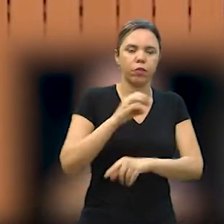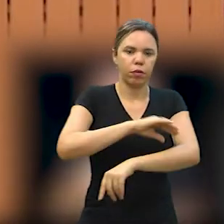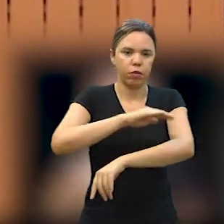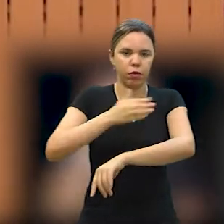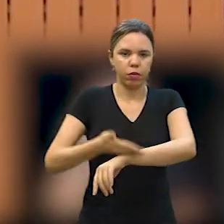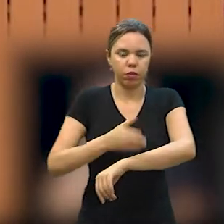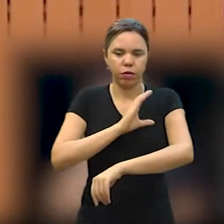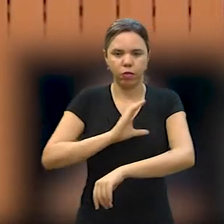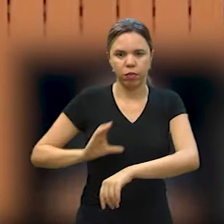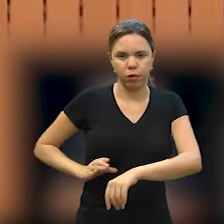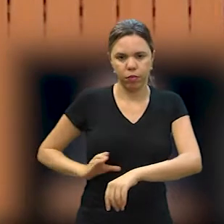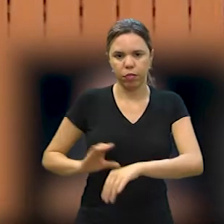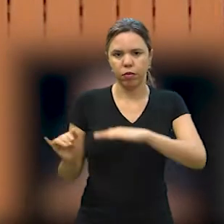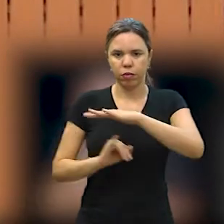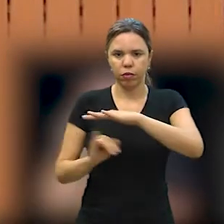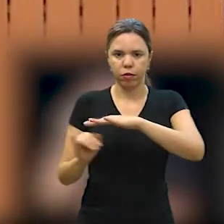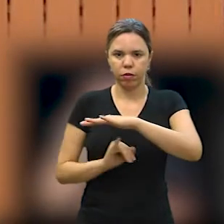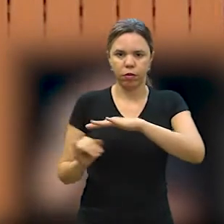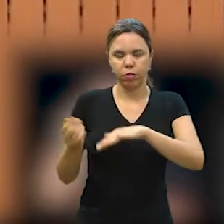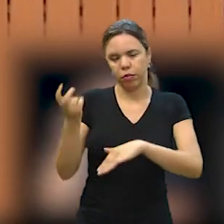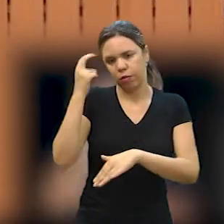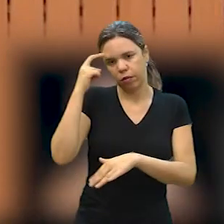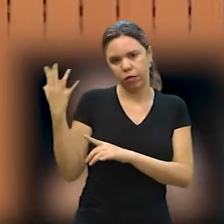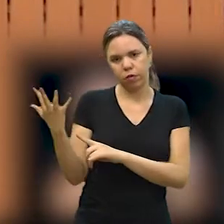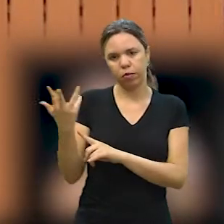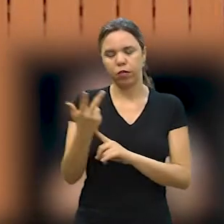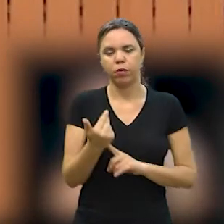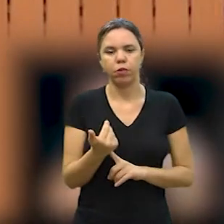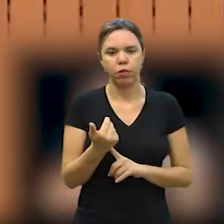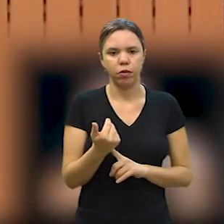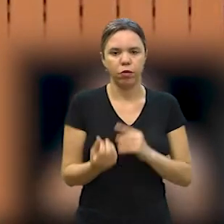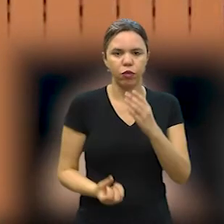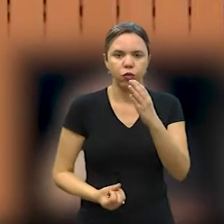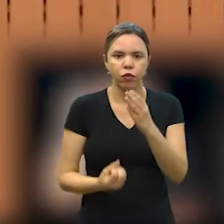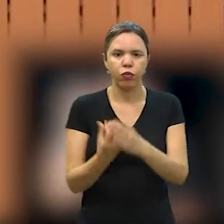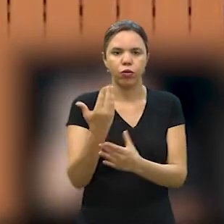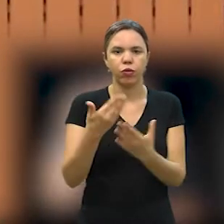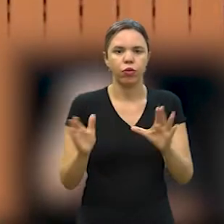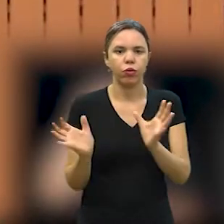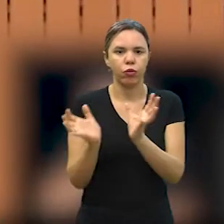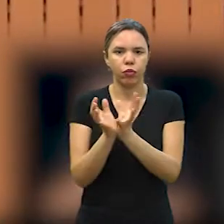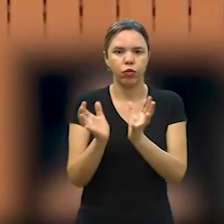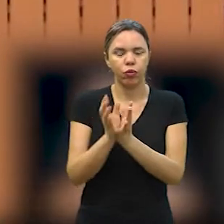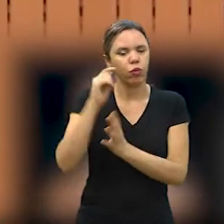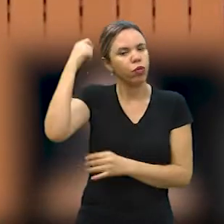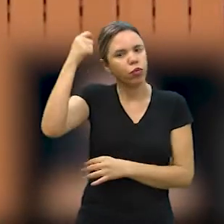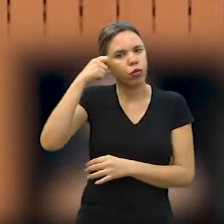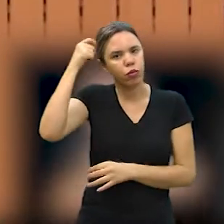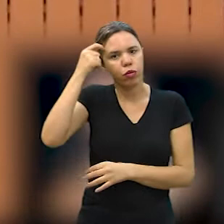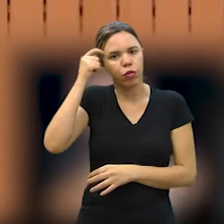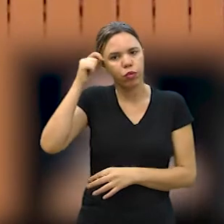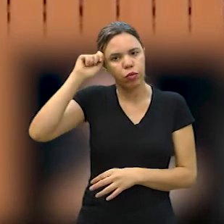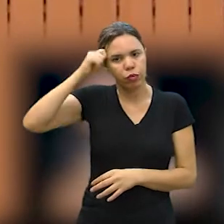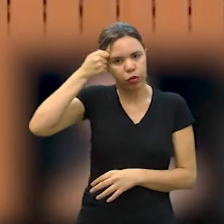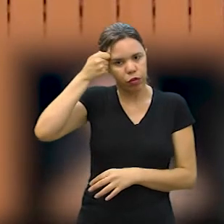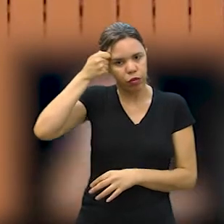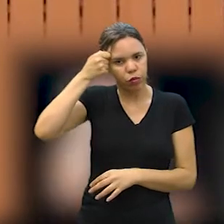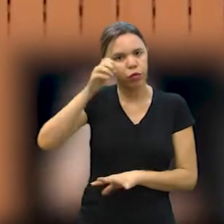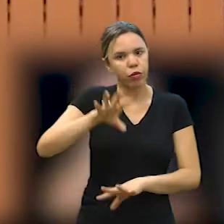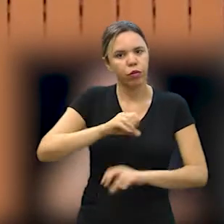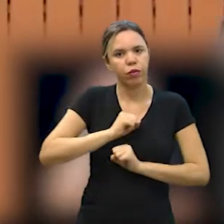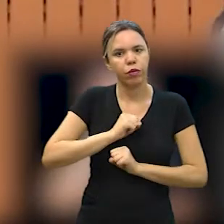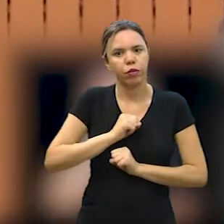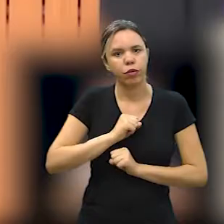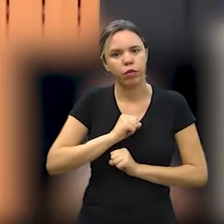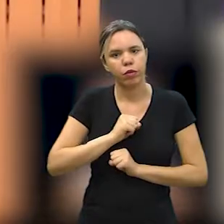no Jardim Monte Cristo e Instituto Baobá de cultura e arte e fundadora do coletivo de artistas pretas